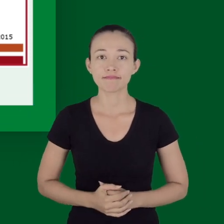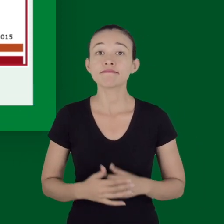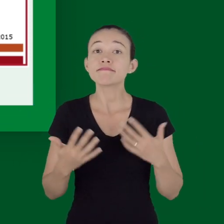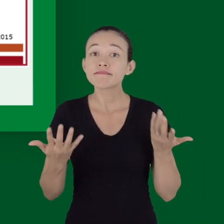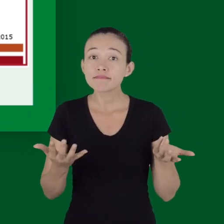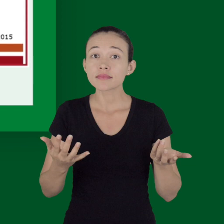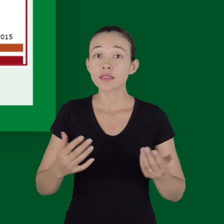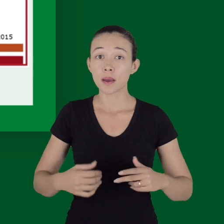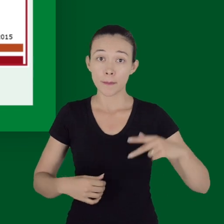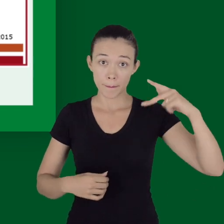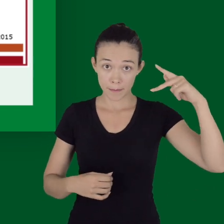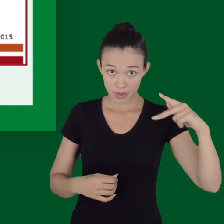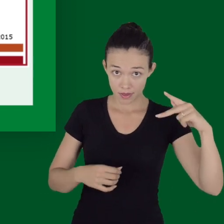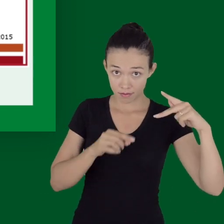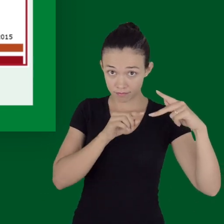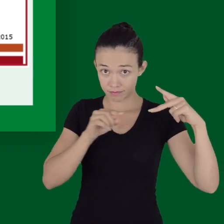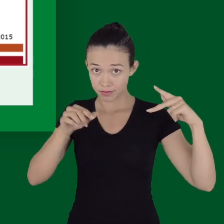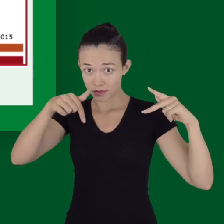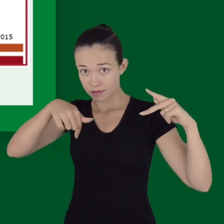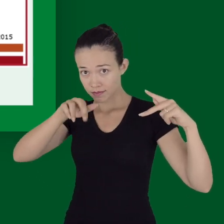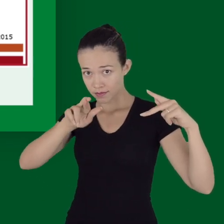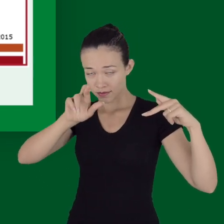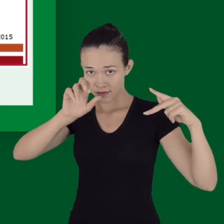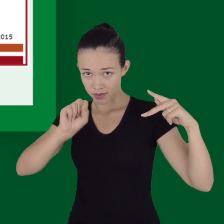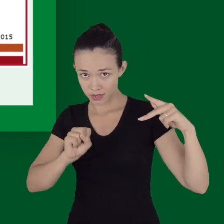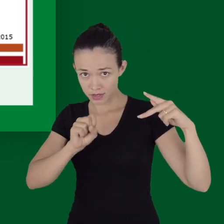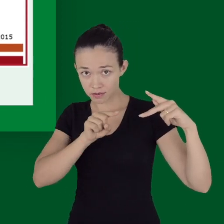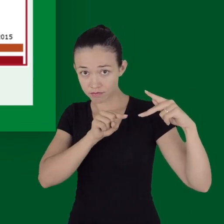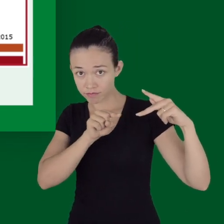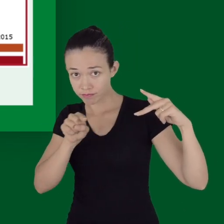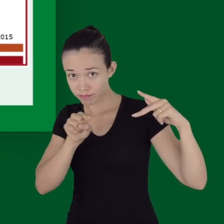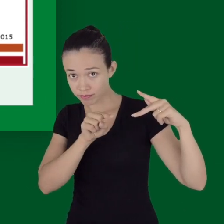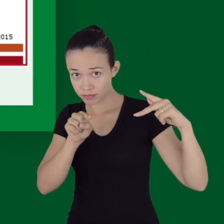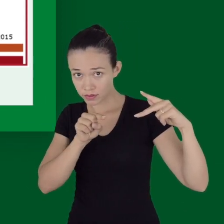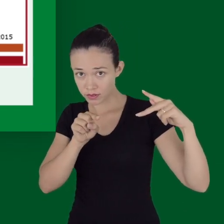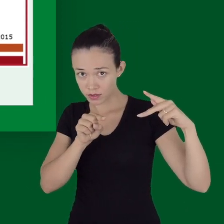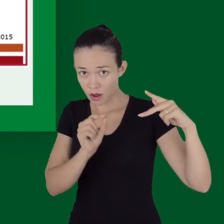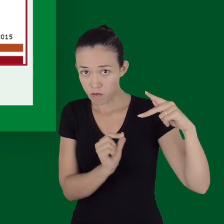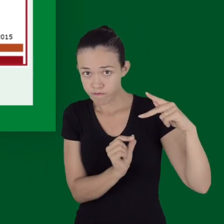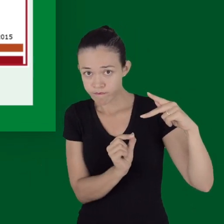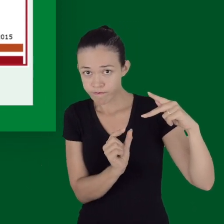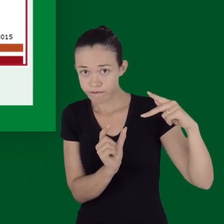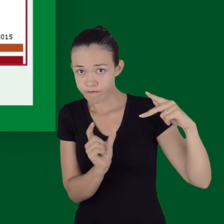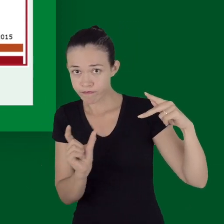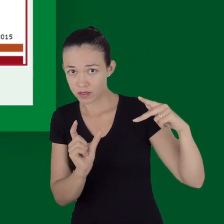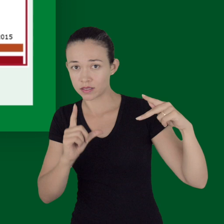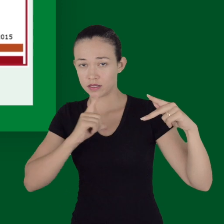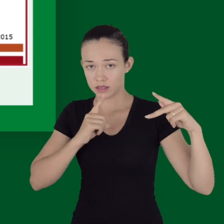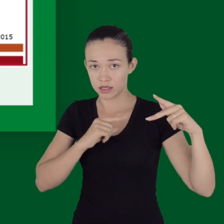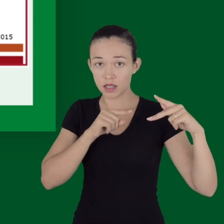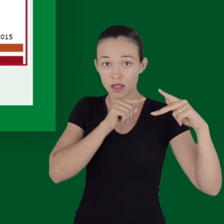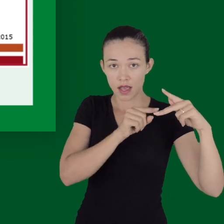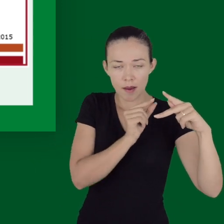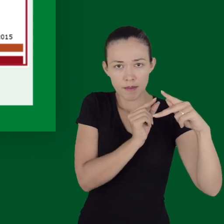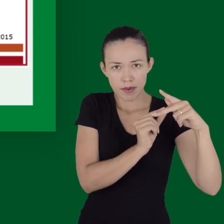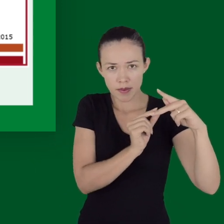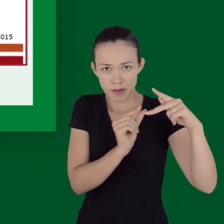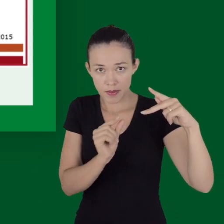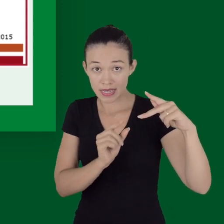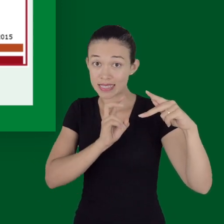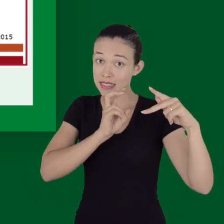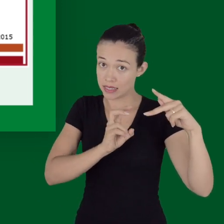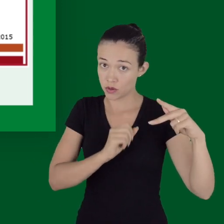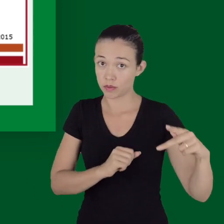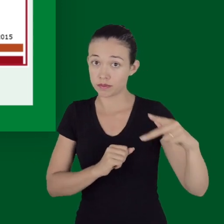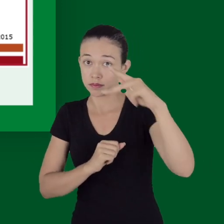distância da P e do QRS, ele vai alargando com o tempo. O primeiro, a P está mais ou menos